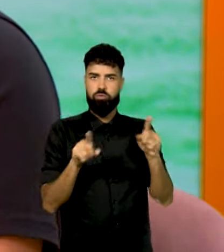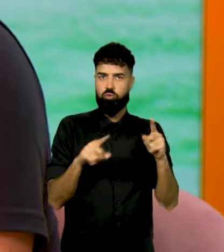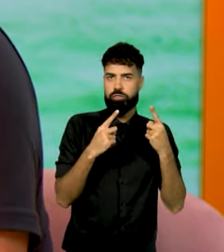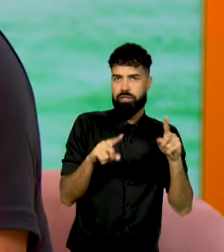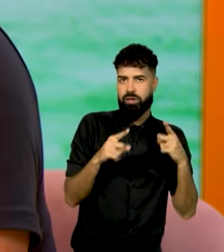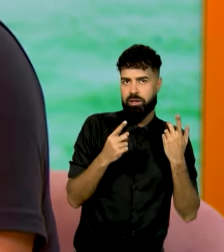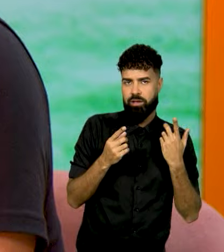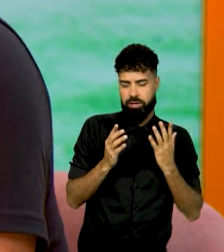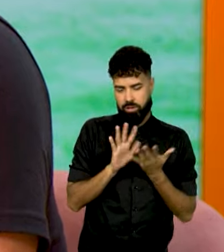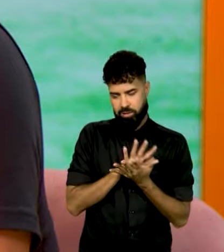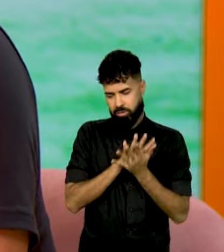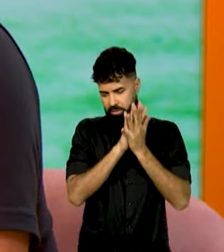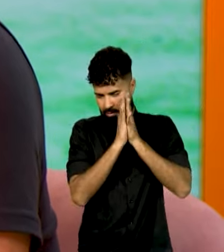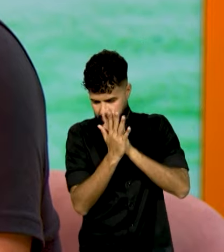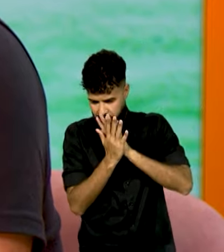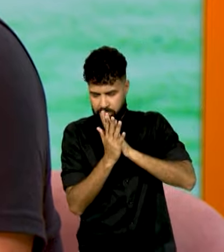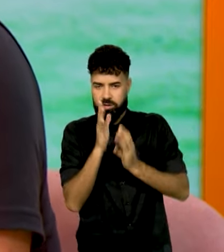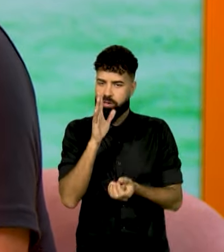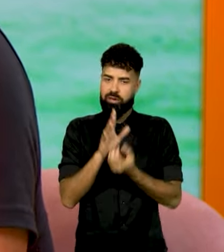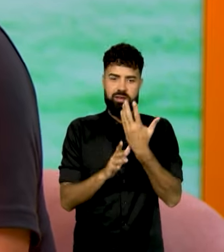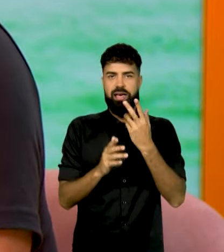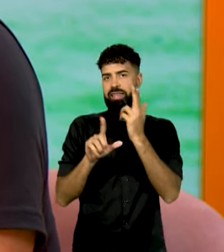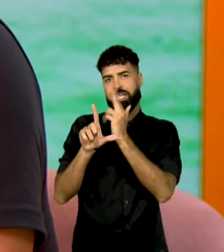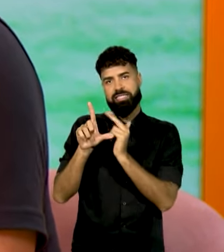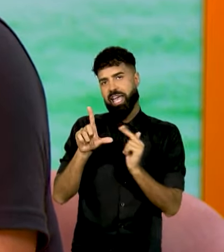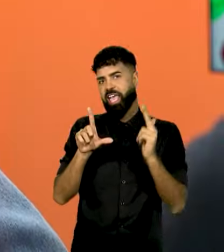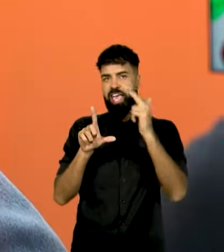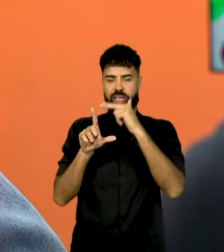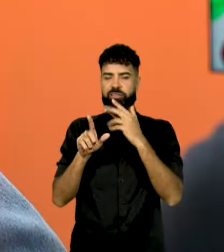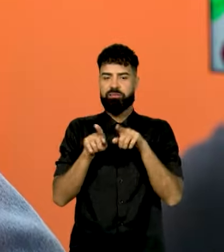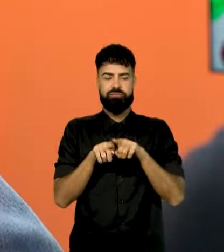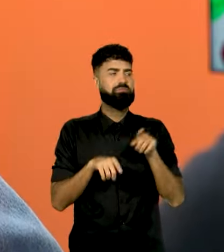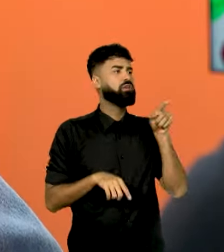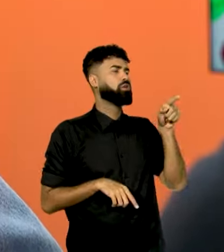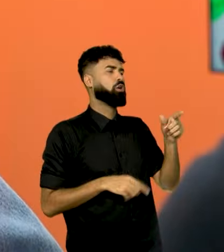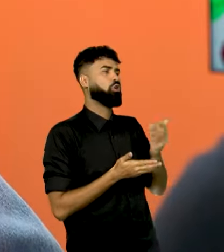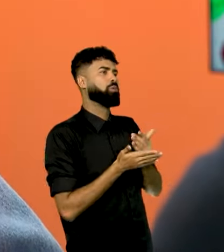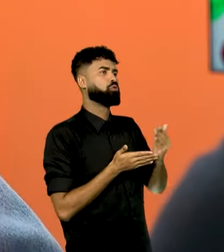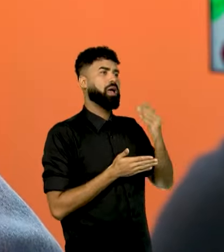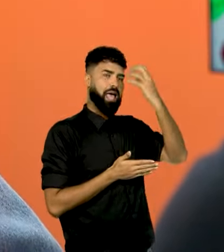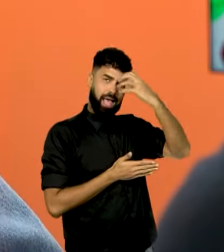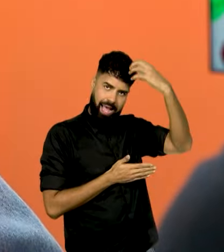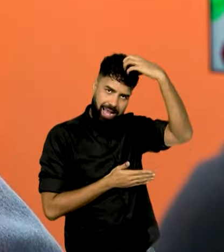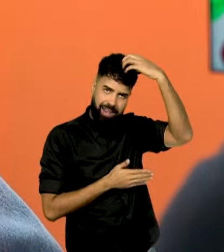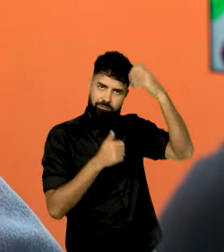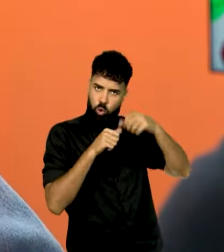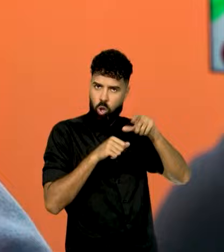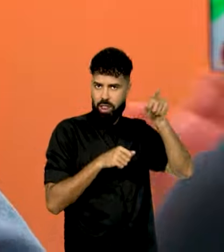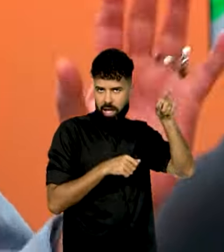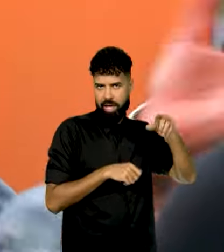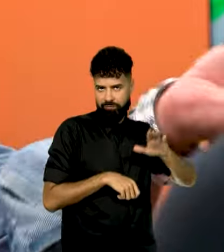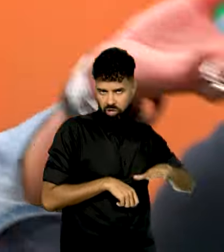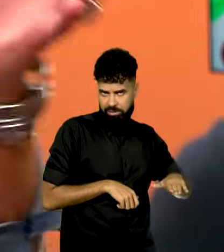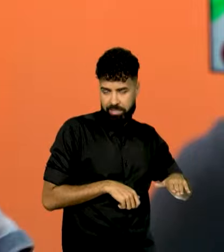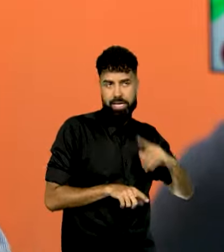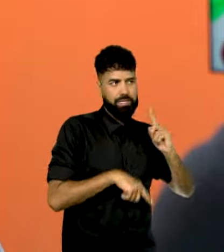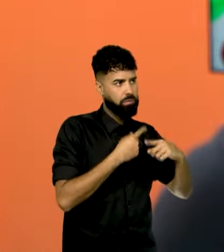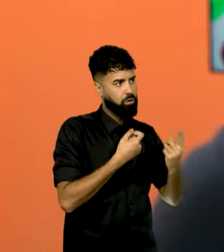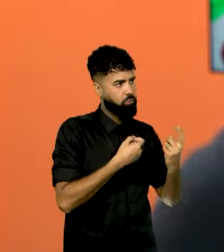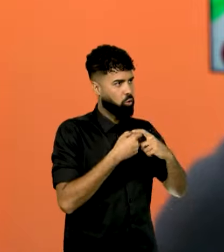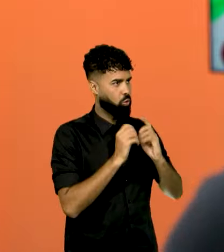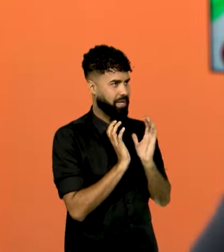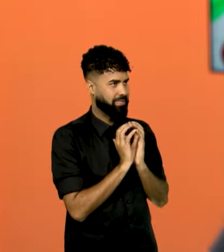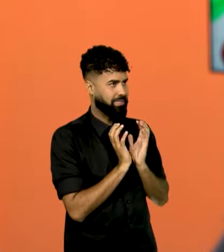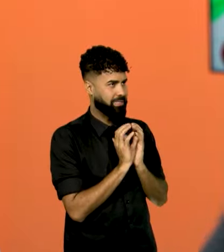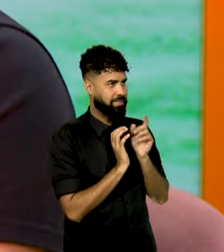o lado musical. E aí os desenhos. Porque aí você ficou em Angra um bom tempo na sua infância, depois você voltou para o